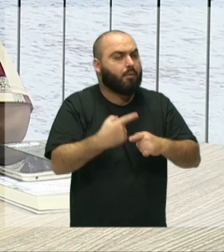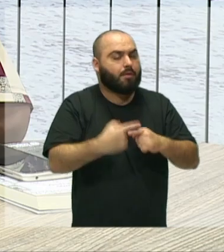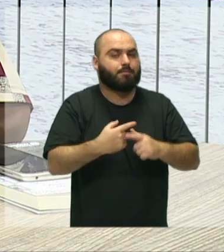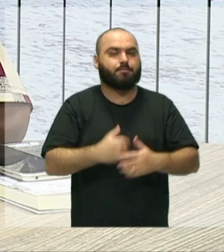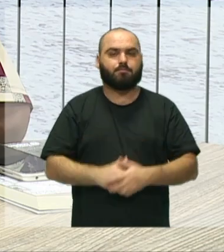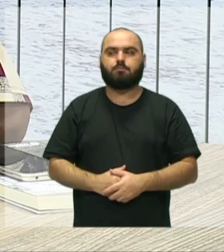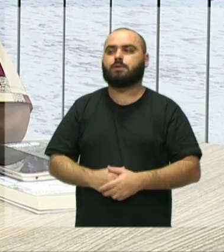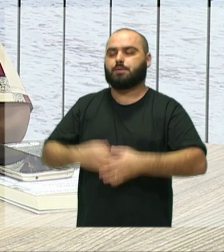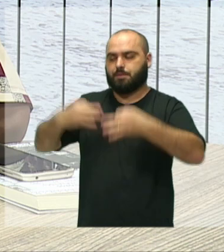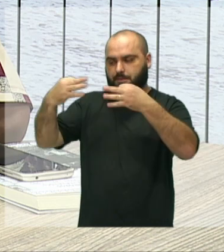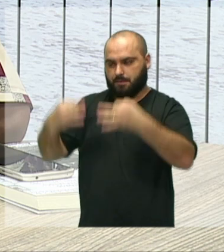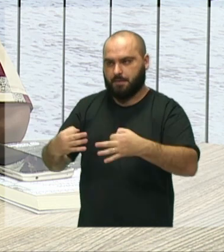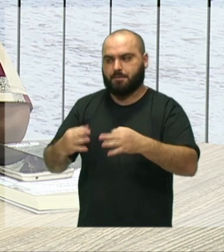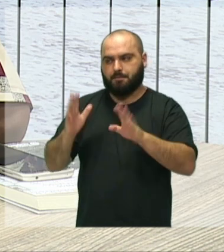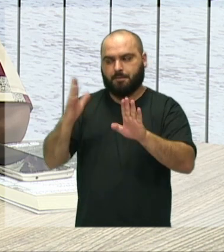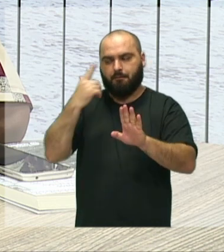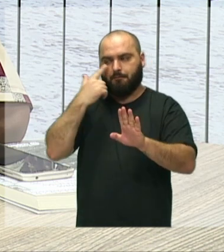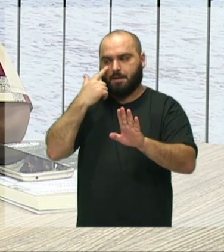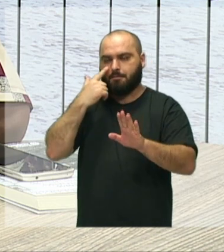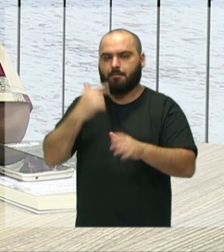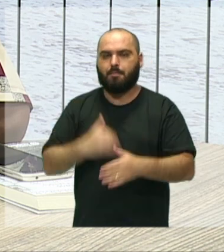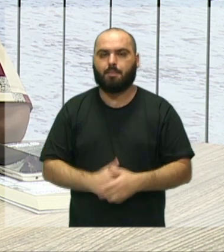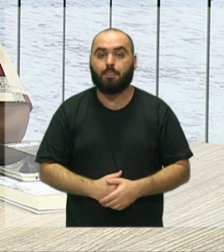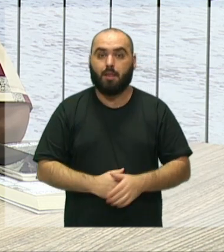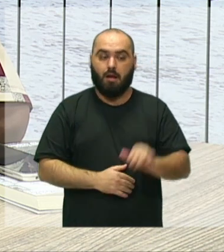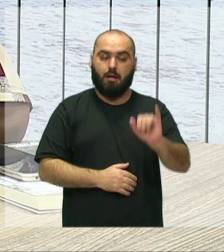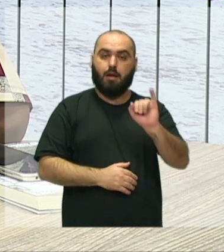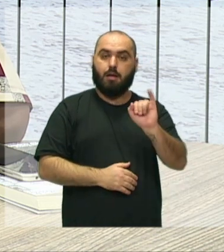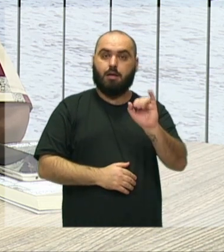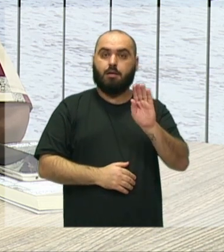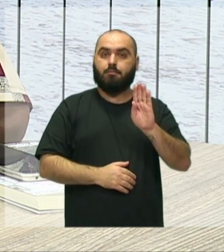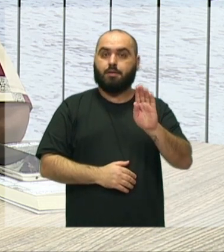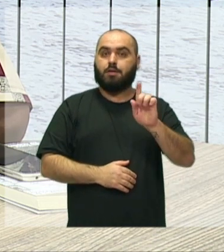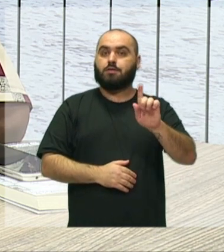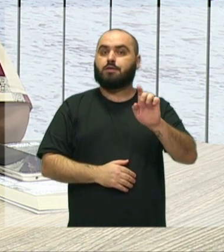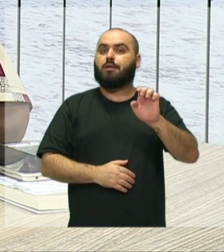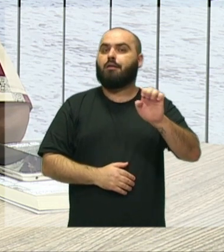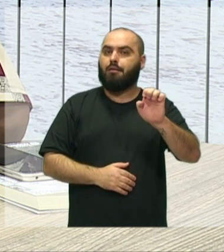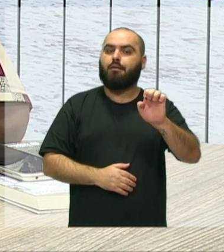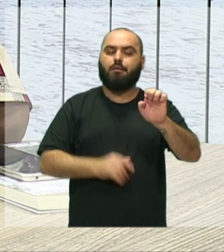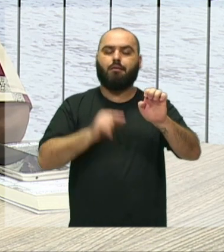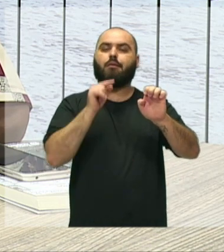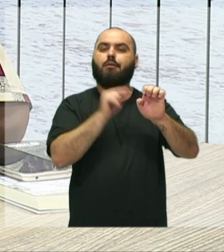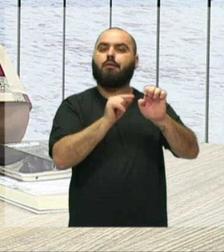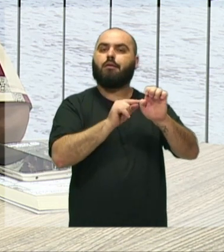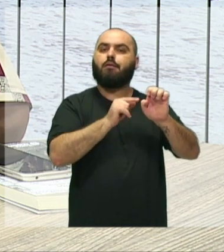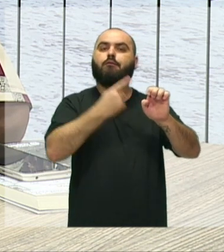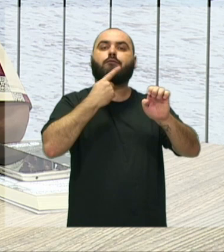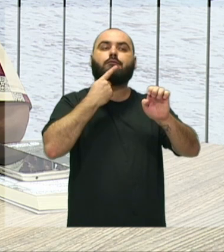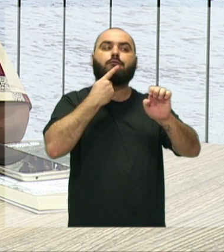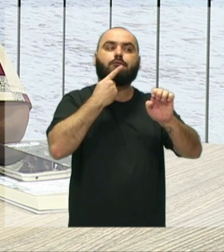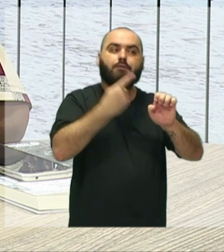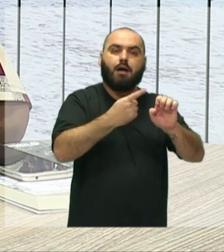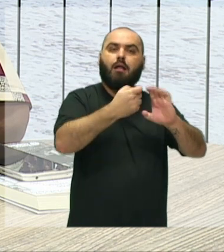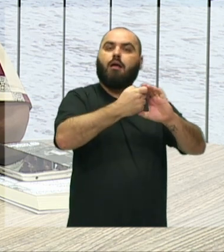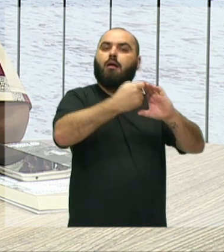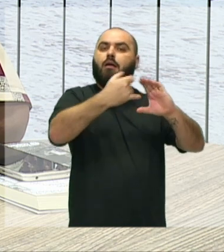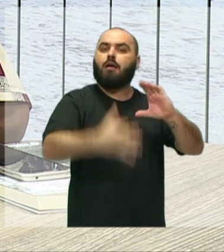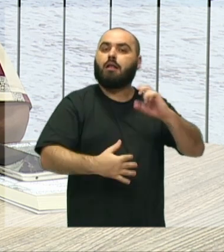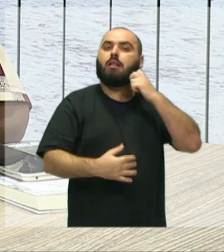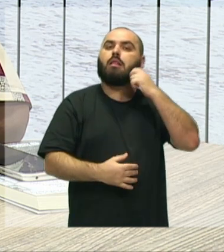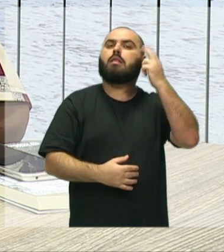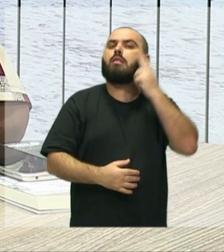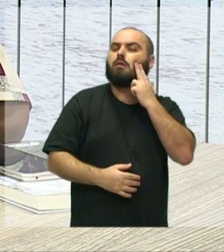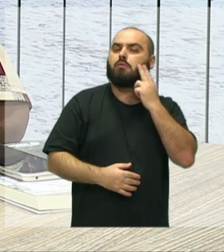dessa categoria, né? Quem o IBGE caracteriza como negro? Segundo o